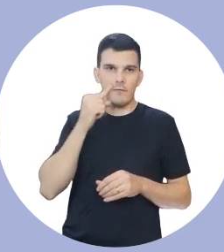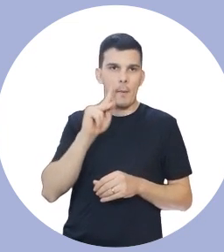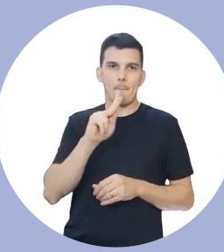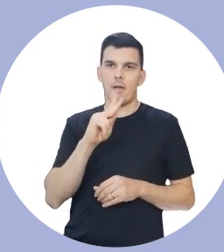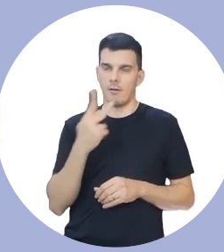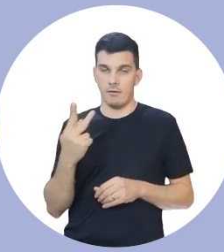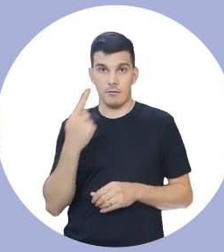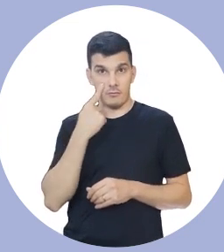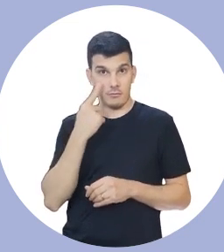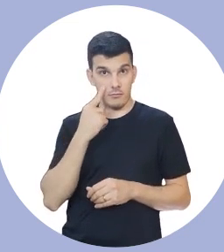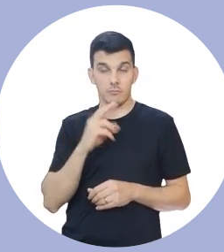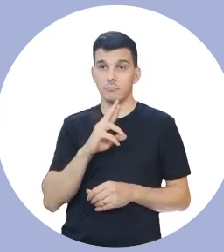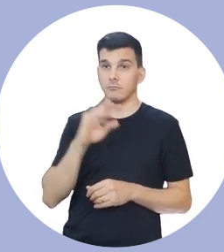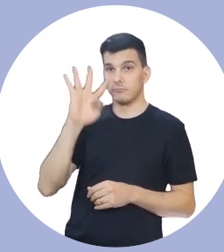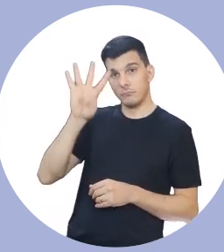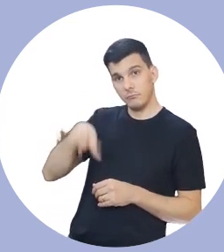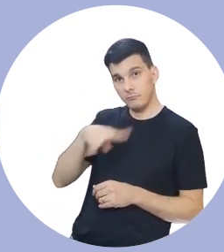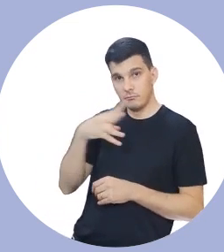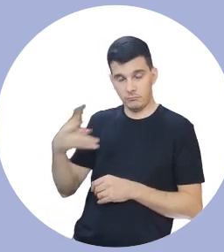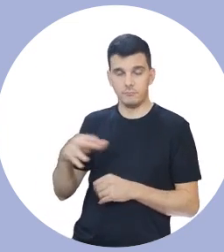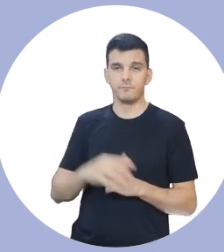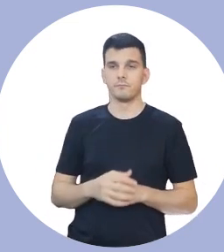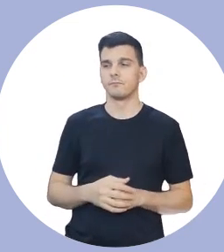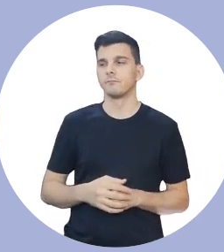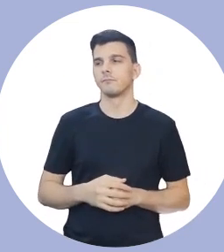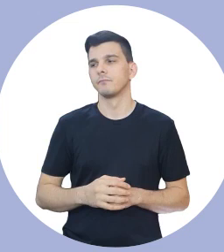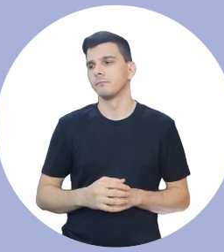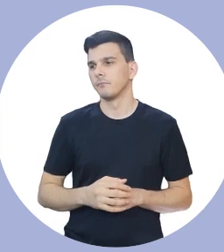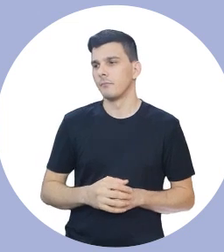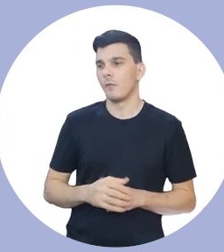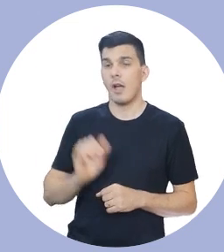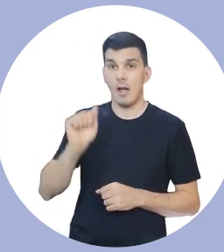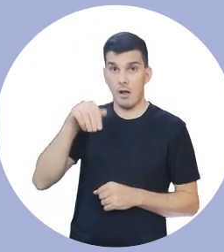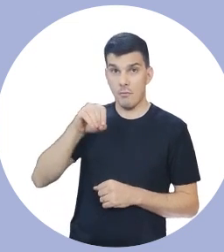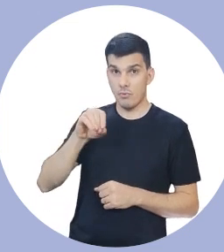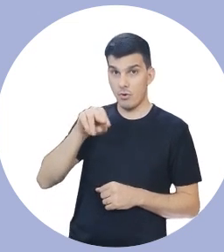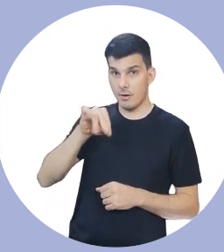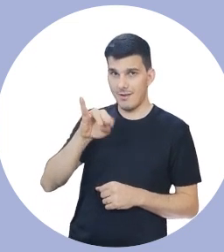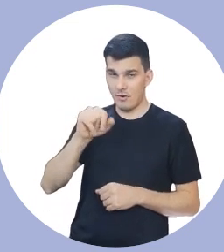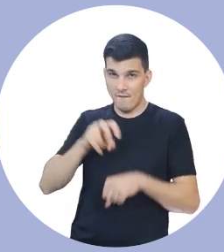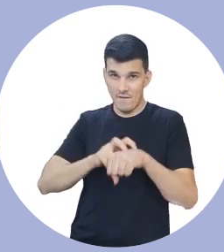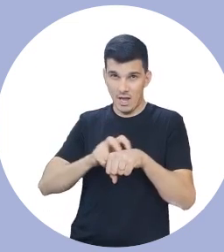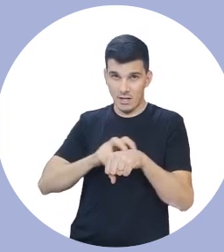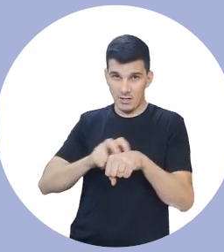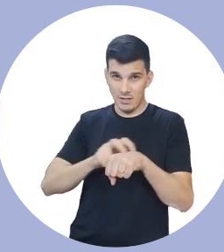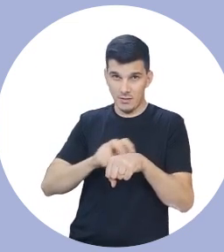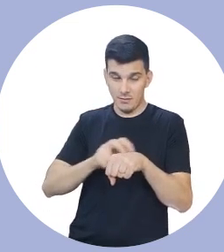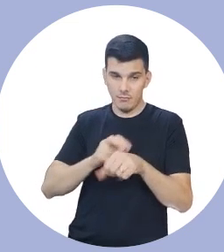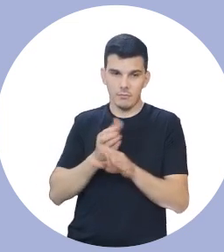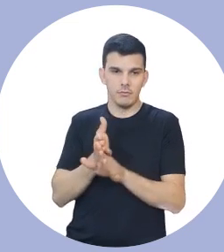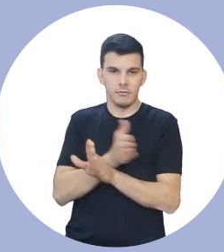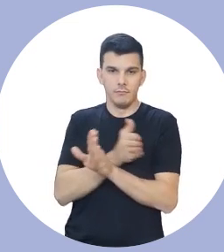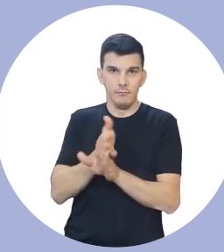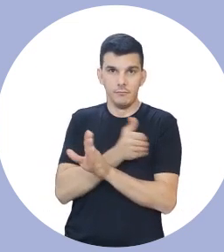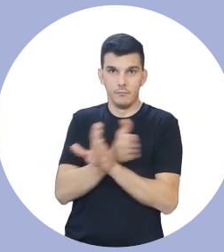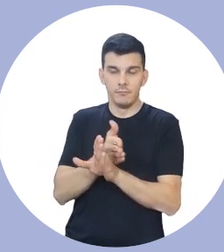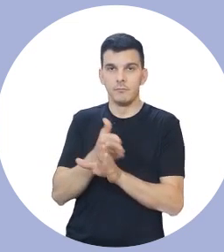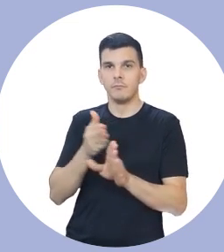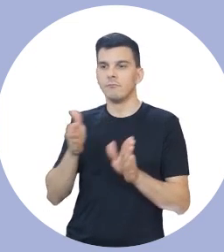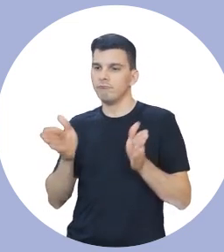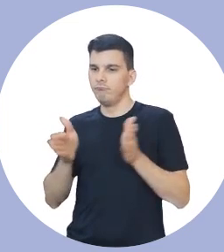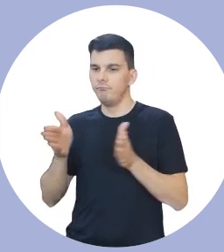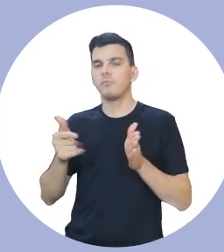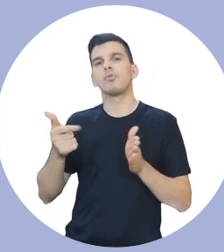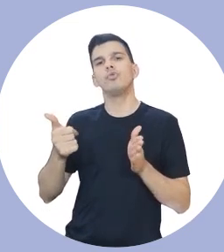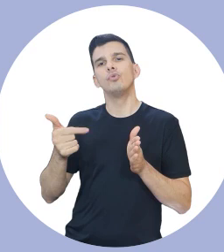indicador, produzindo as seguintes resultados. O amoníaco é verde. Verde está na região de